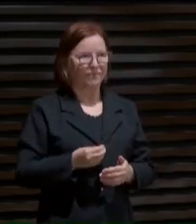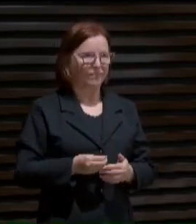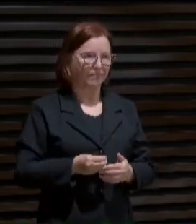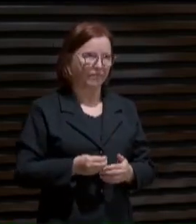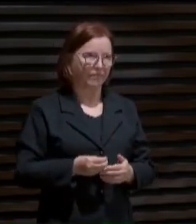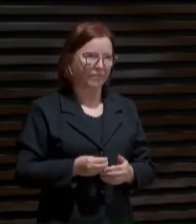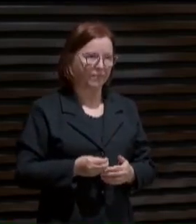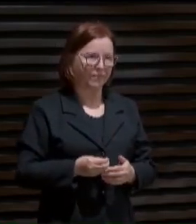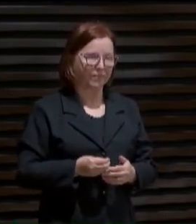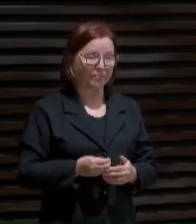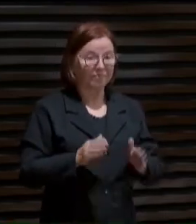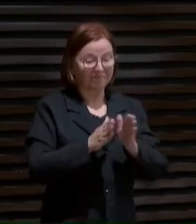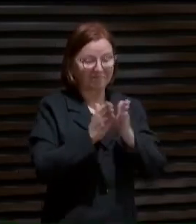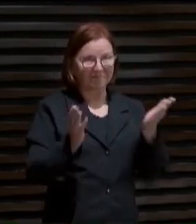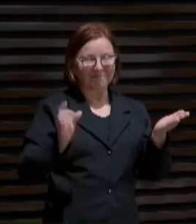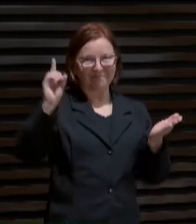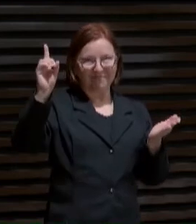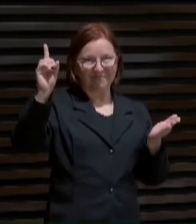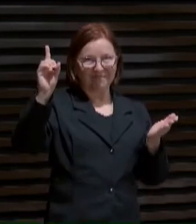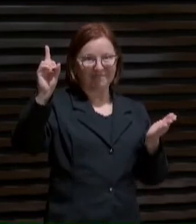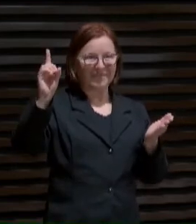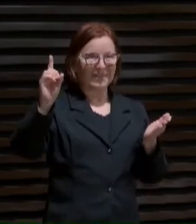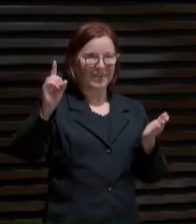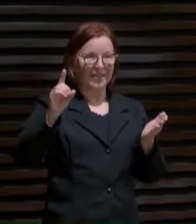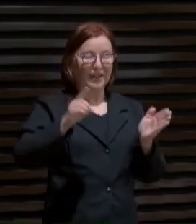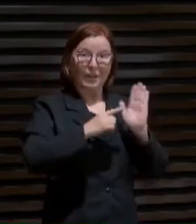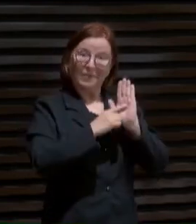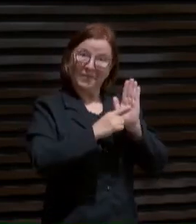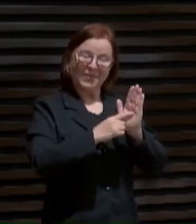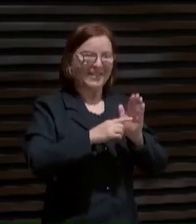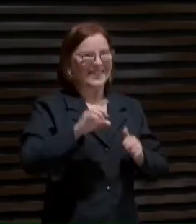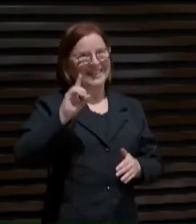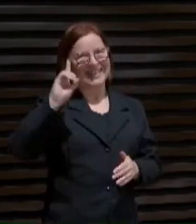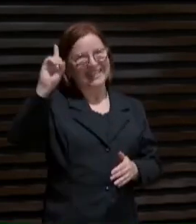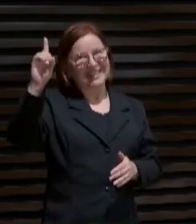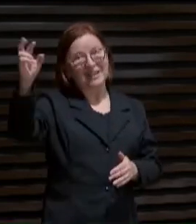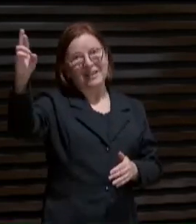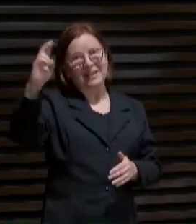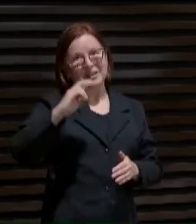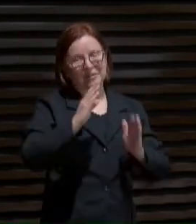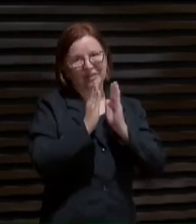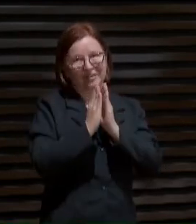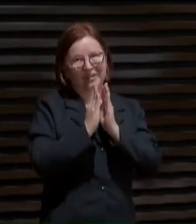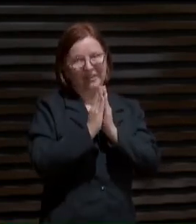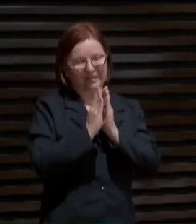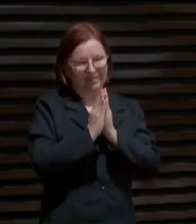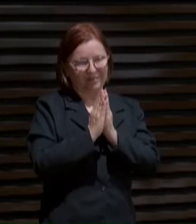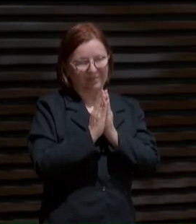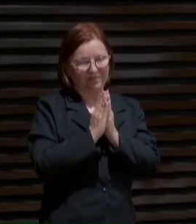mas veremos nas escrituras que assim como Deus responde as orações segundo os seus critérios